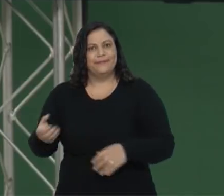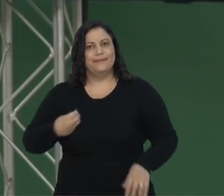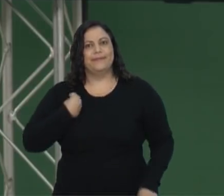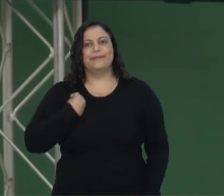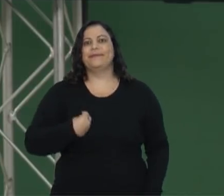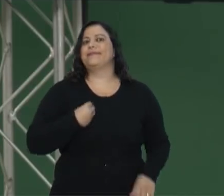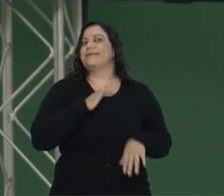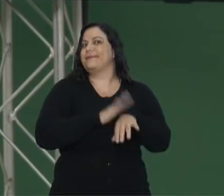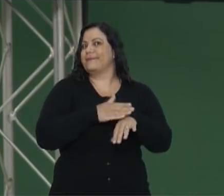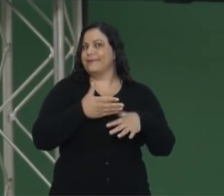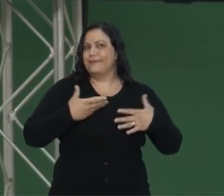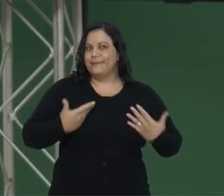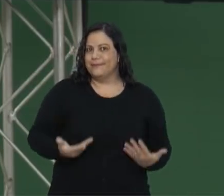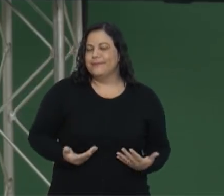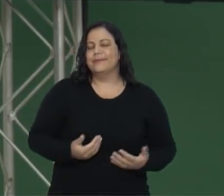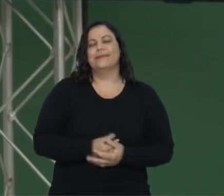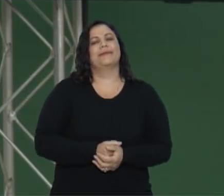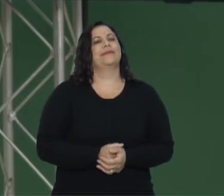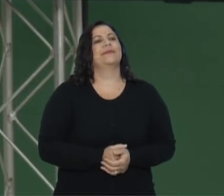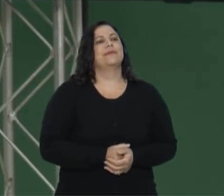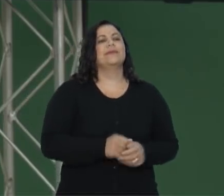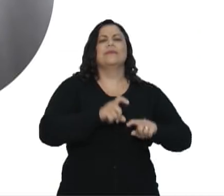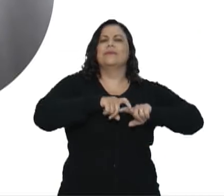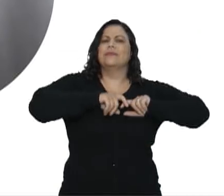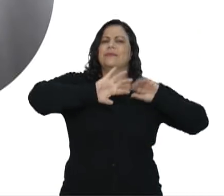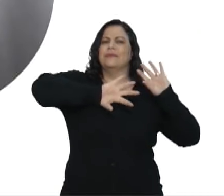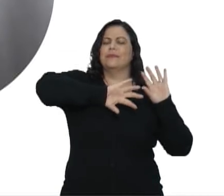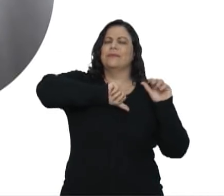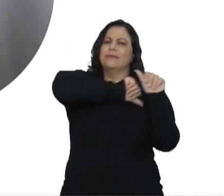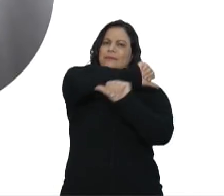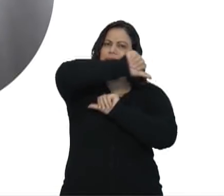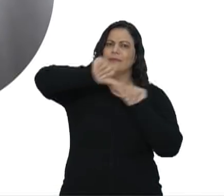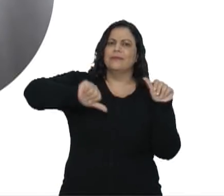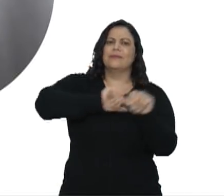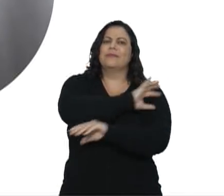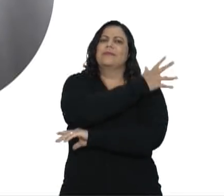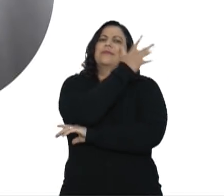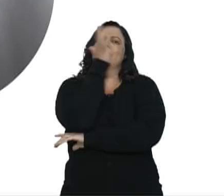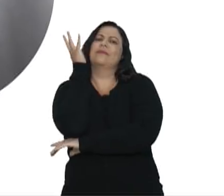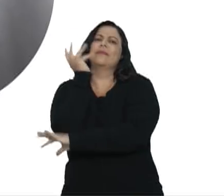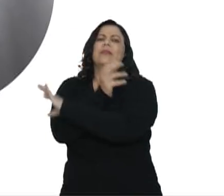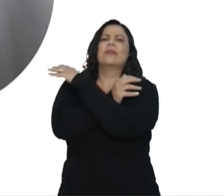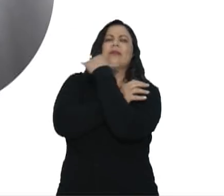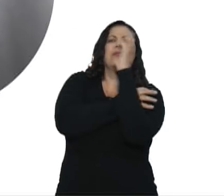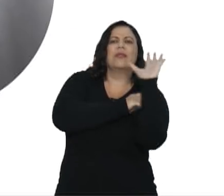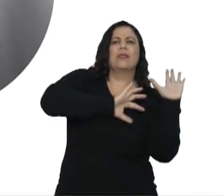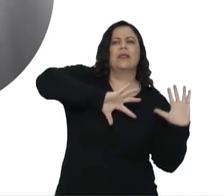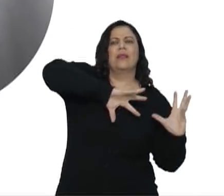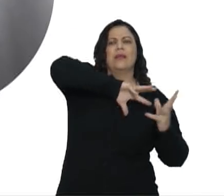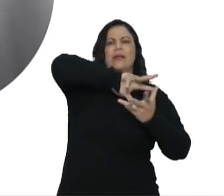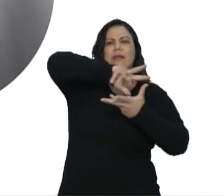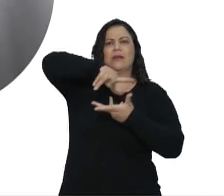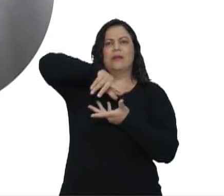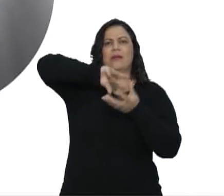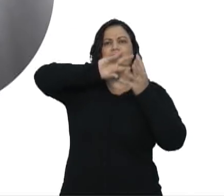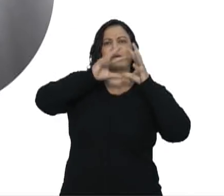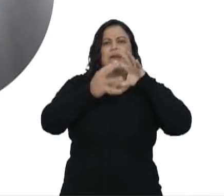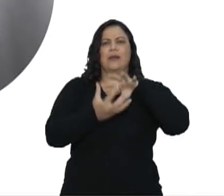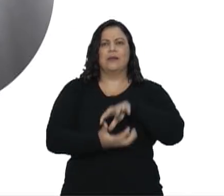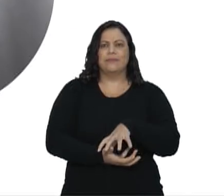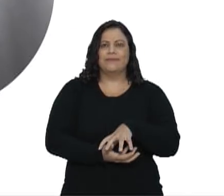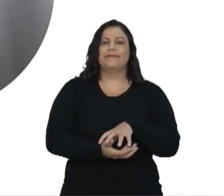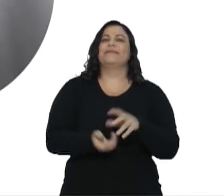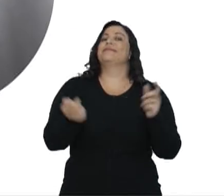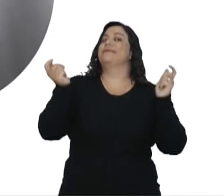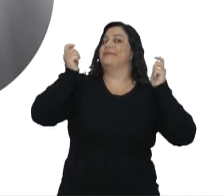dessas modificações na natureza. Então, diversas transformações físicas podem ser observadas na